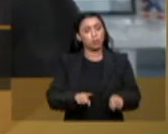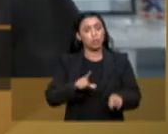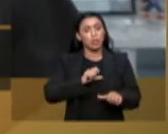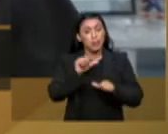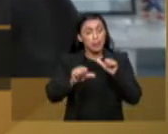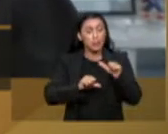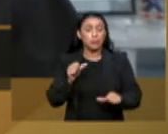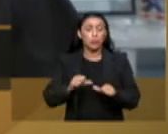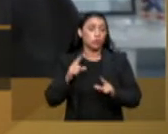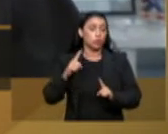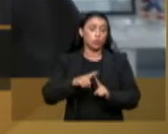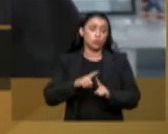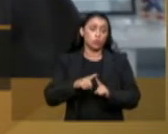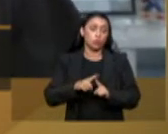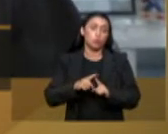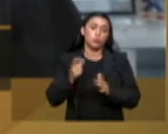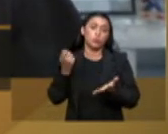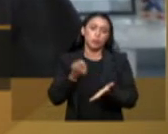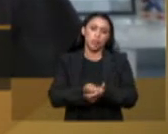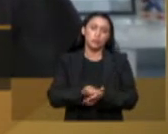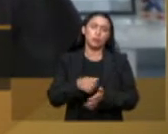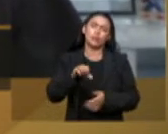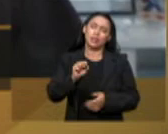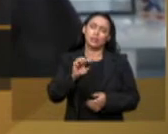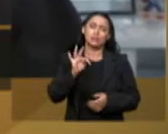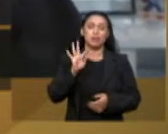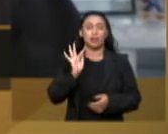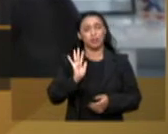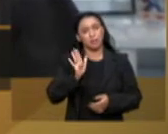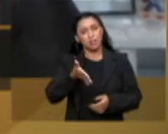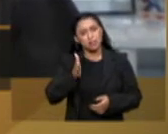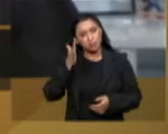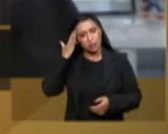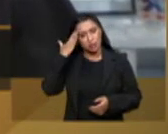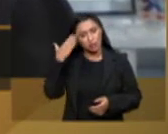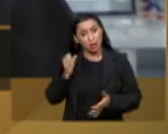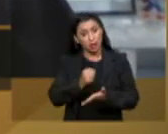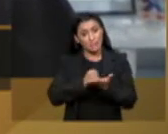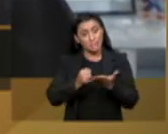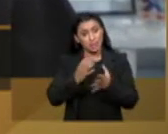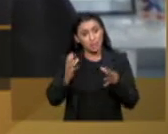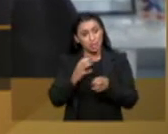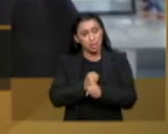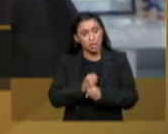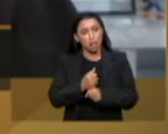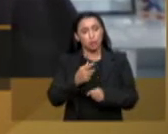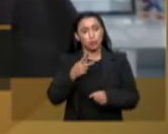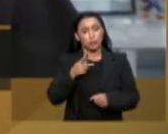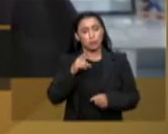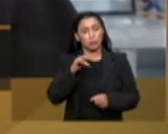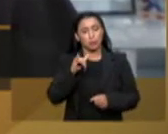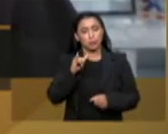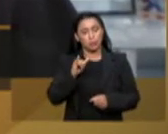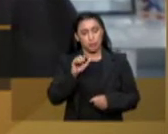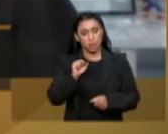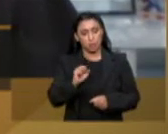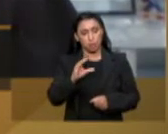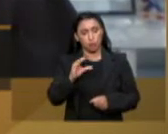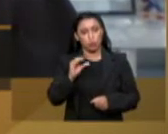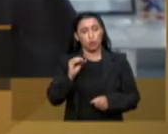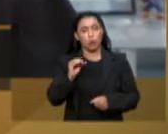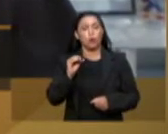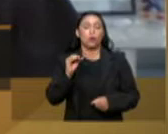materialidade do tributo. O Supremo está cansado de reconhecer que a base de cálculo do PIS/COFINS é